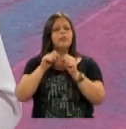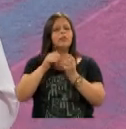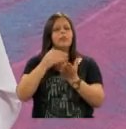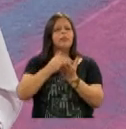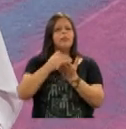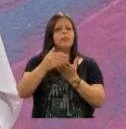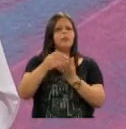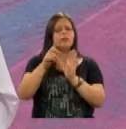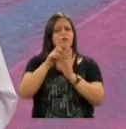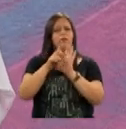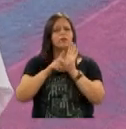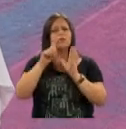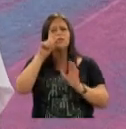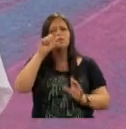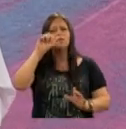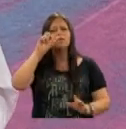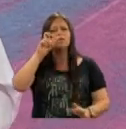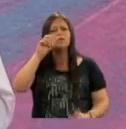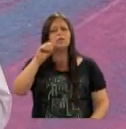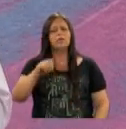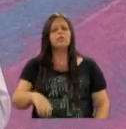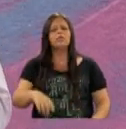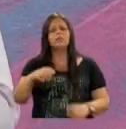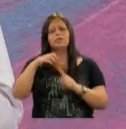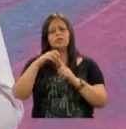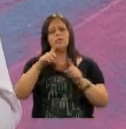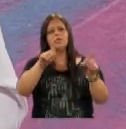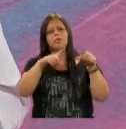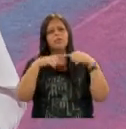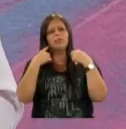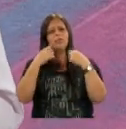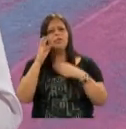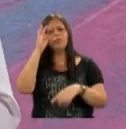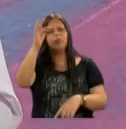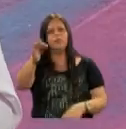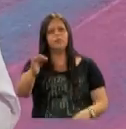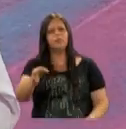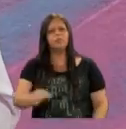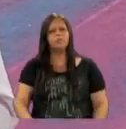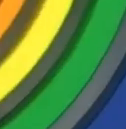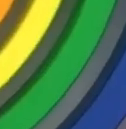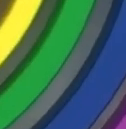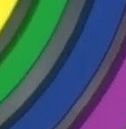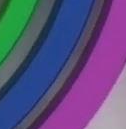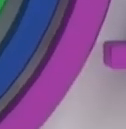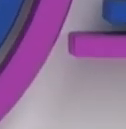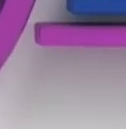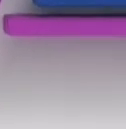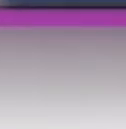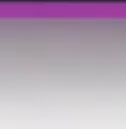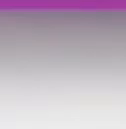desde a década de 50 e sobre os principais desafios para o futuro